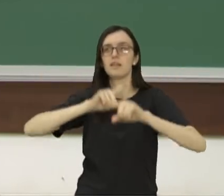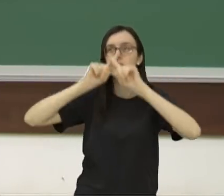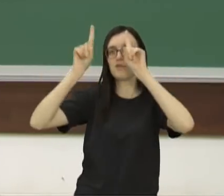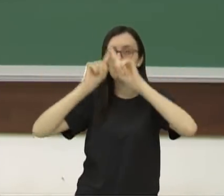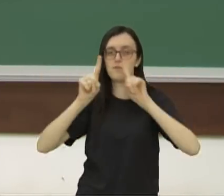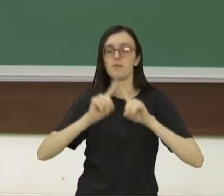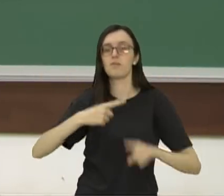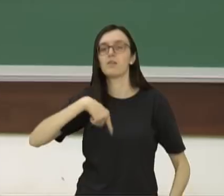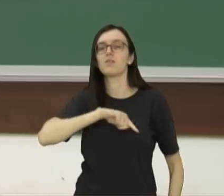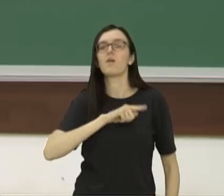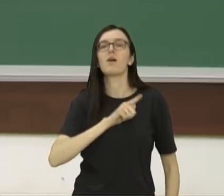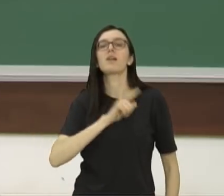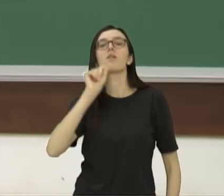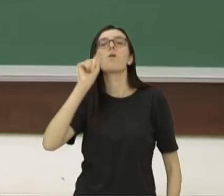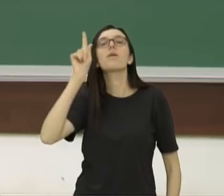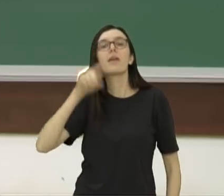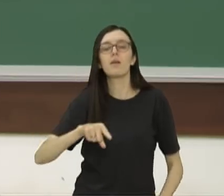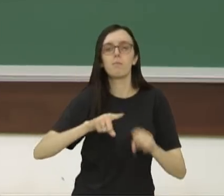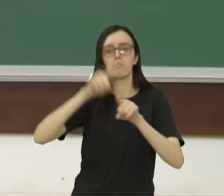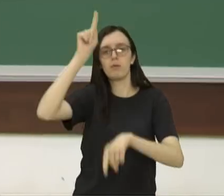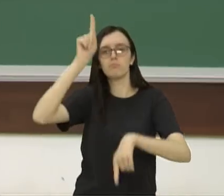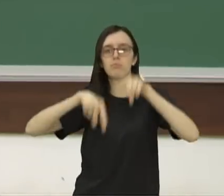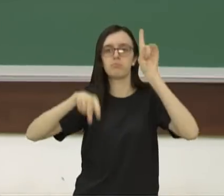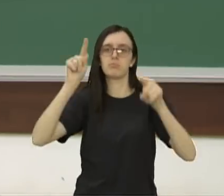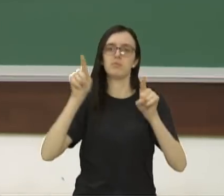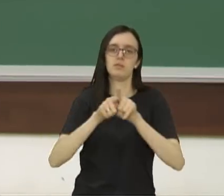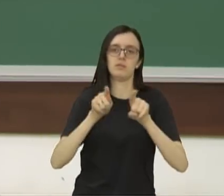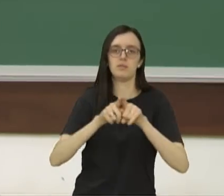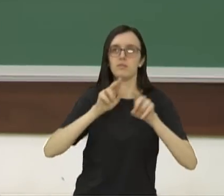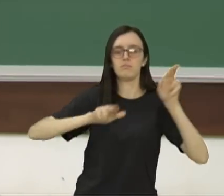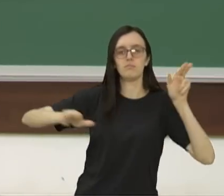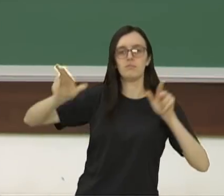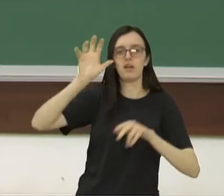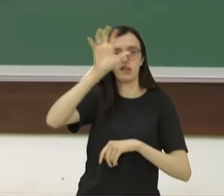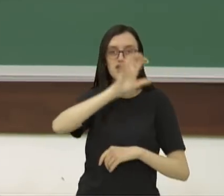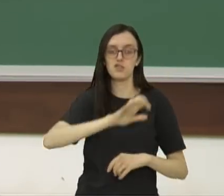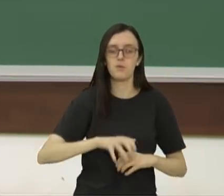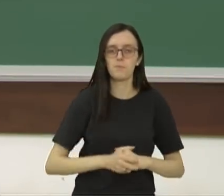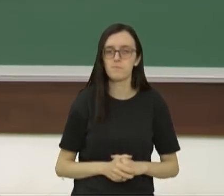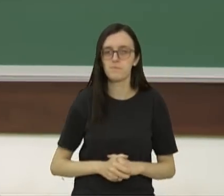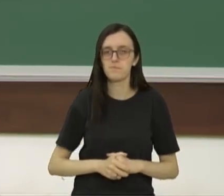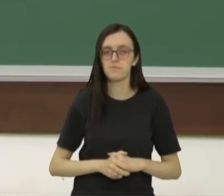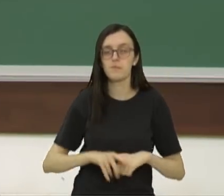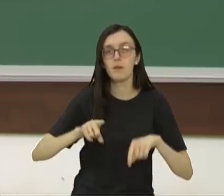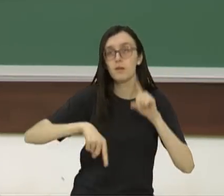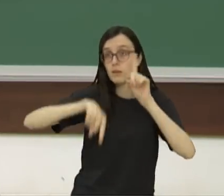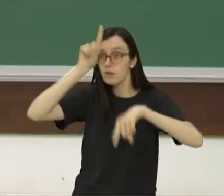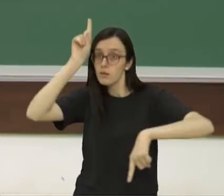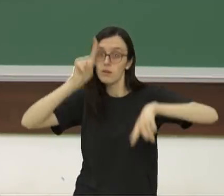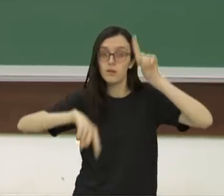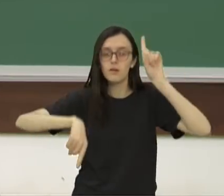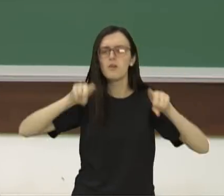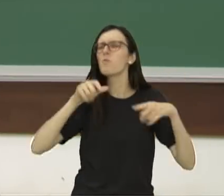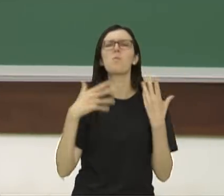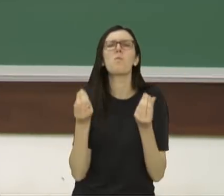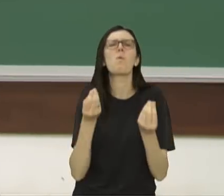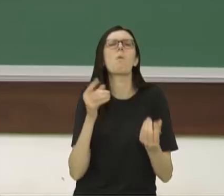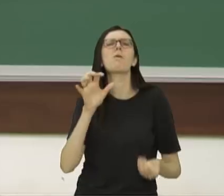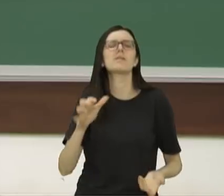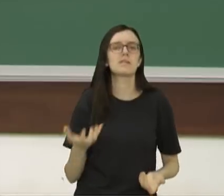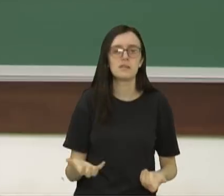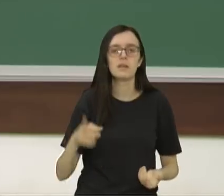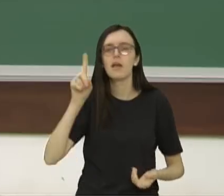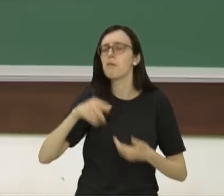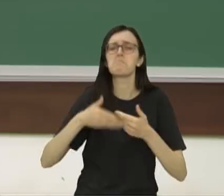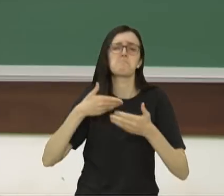ele, nós temos também grande desigualdade entre essas regiões, Desigualdades, que tipo de desigualdades? Todo